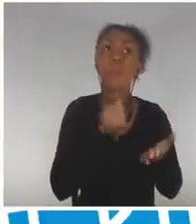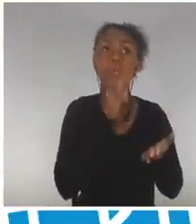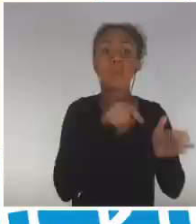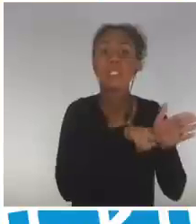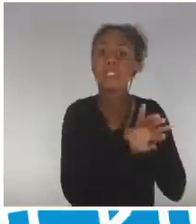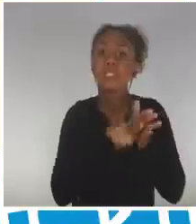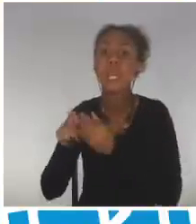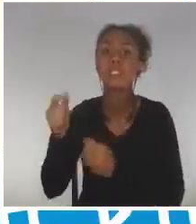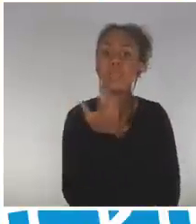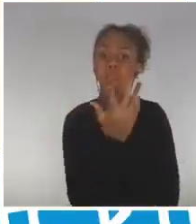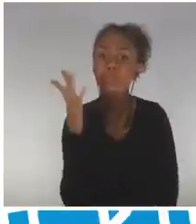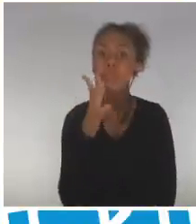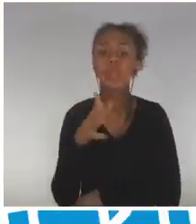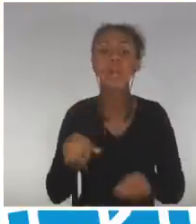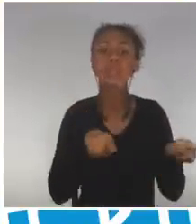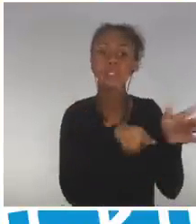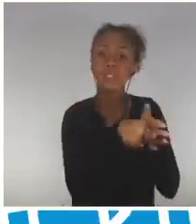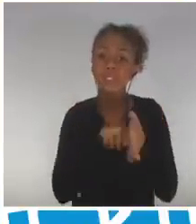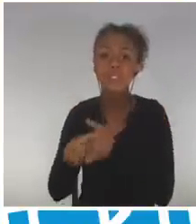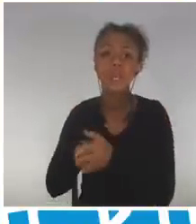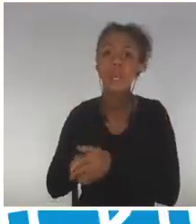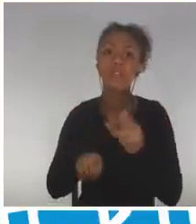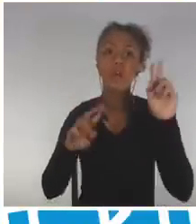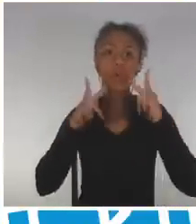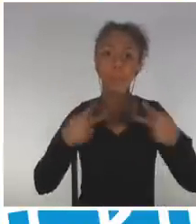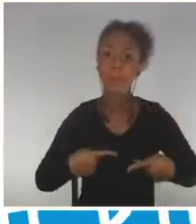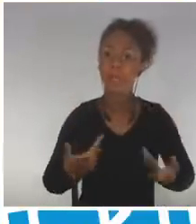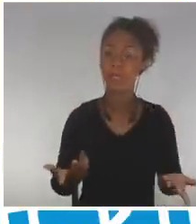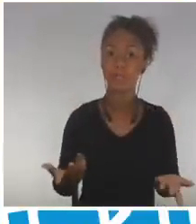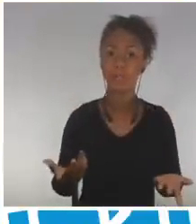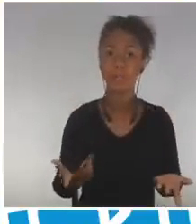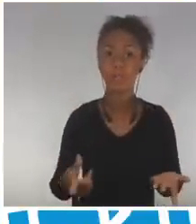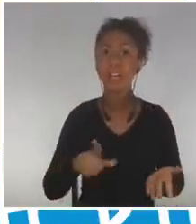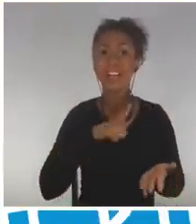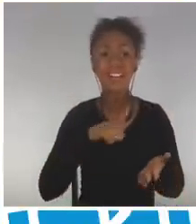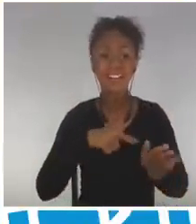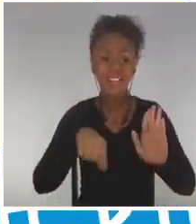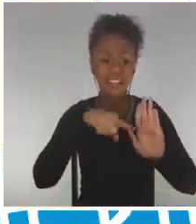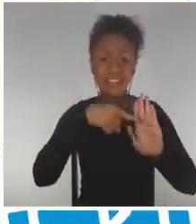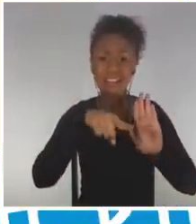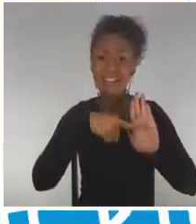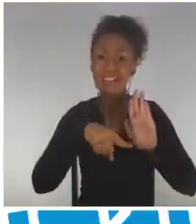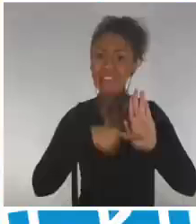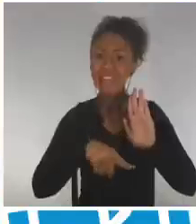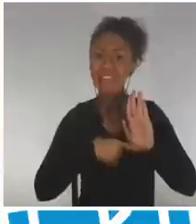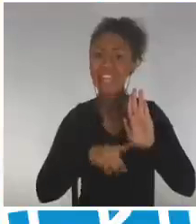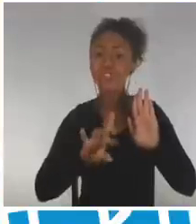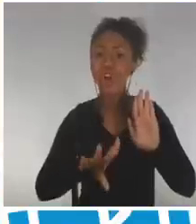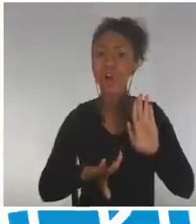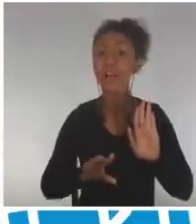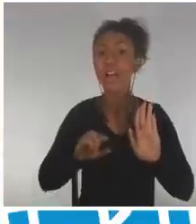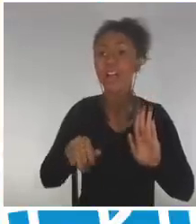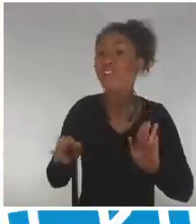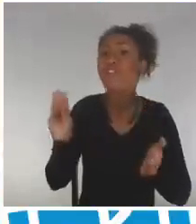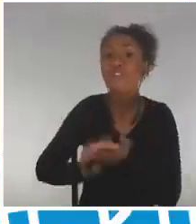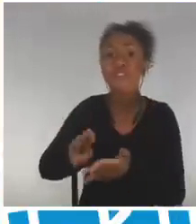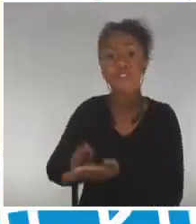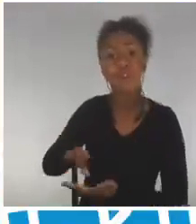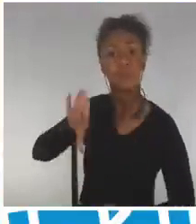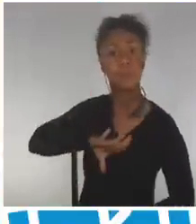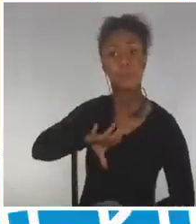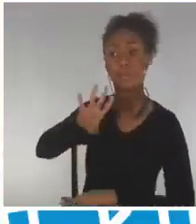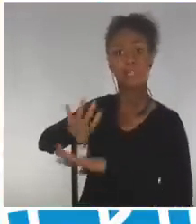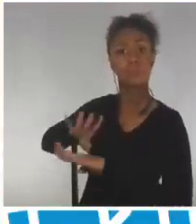ciências humanas. Não temos banco de itens. Mal temos itens de língua portuguesa e matemática. Não temos